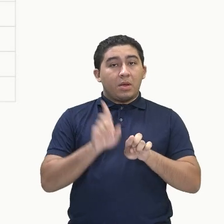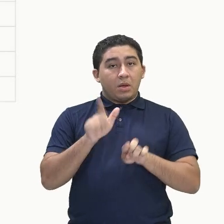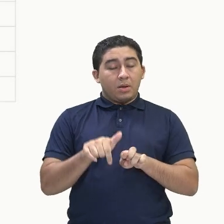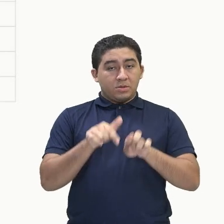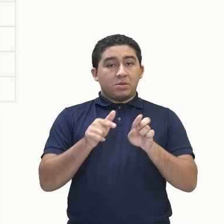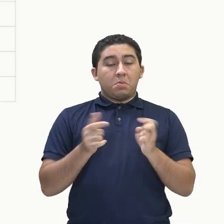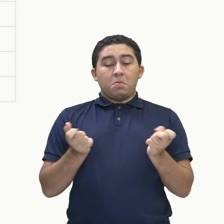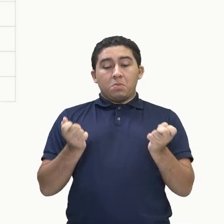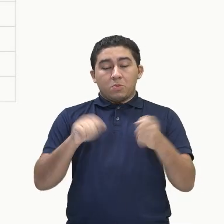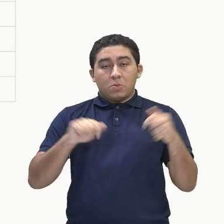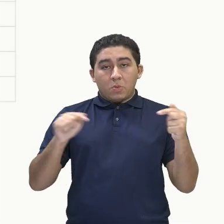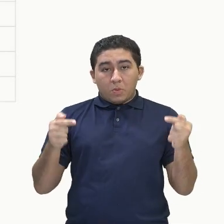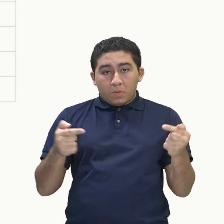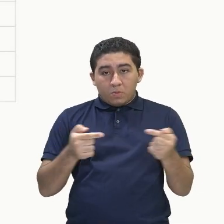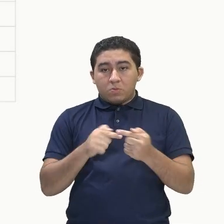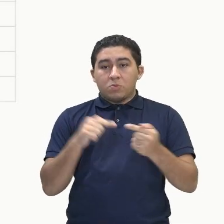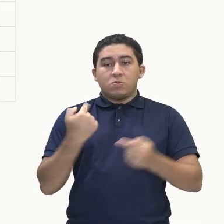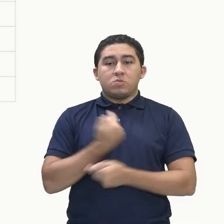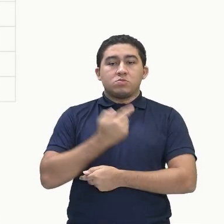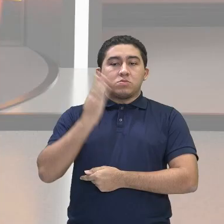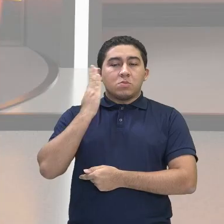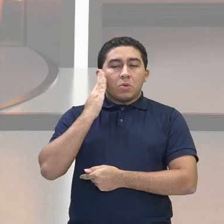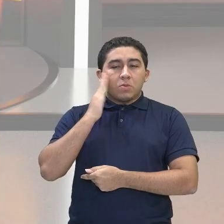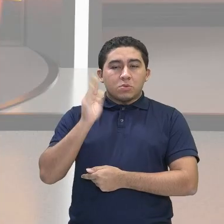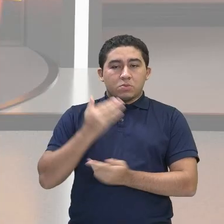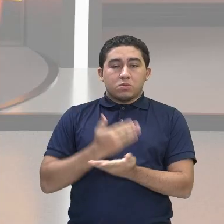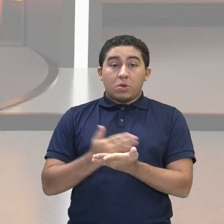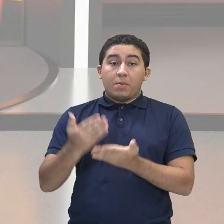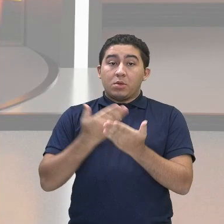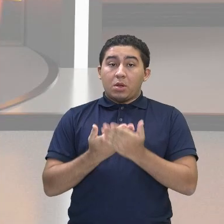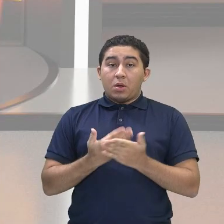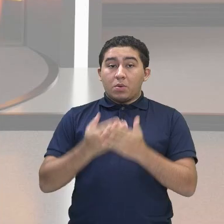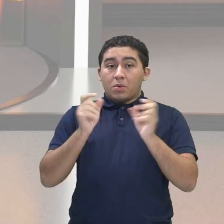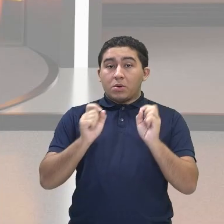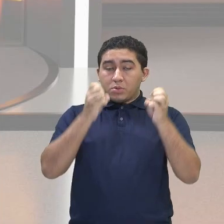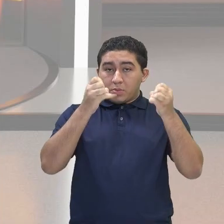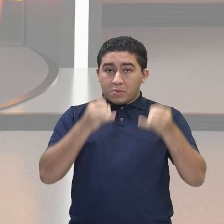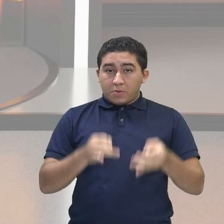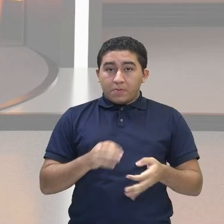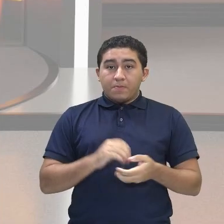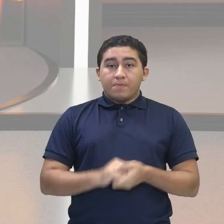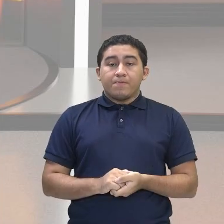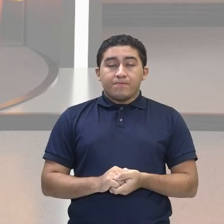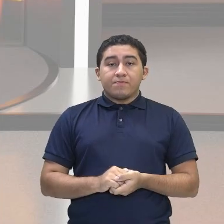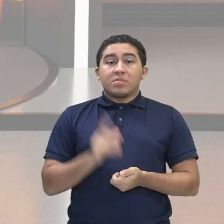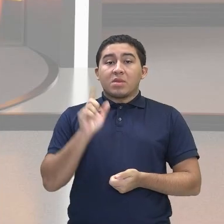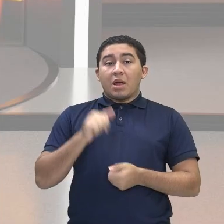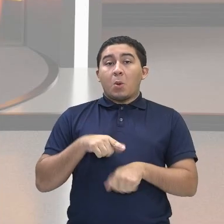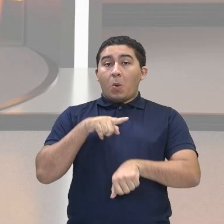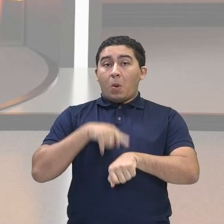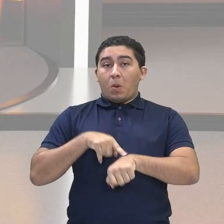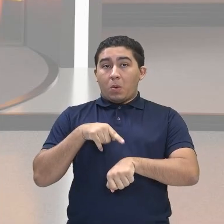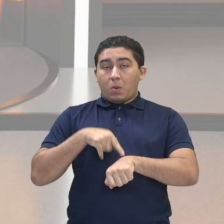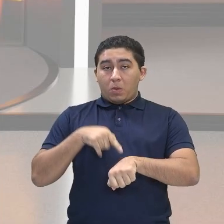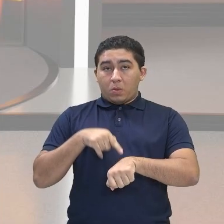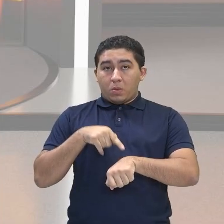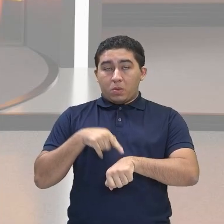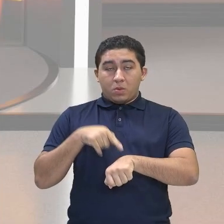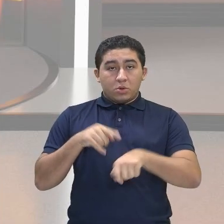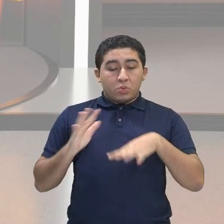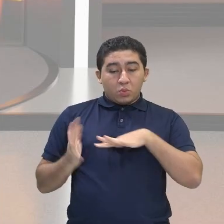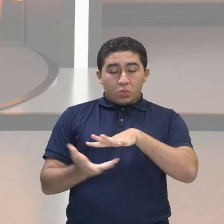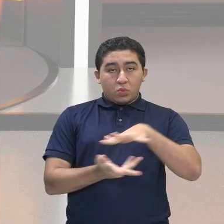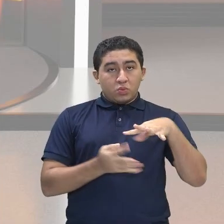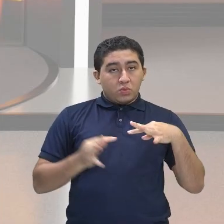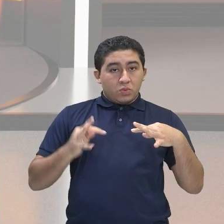nós verificamos lá no início, elas vão determinar os fusos horários do mundo, tá bom?